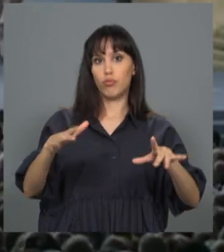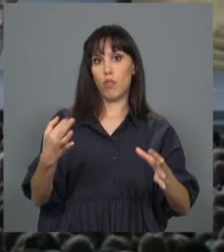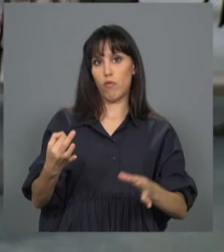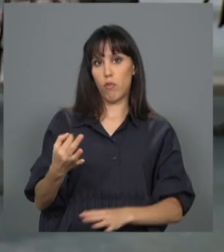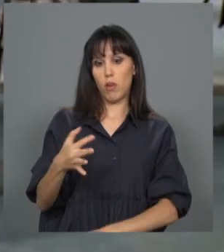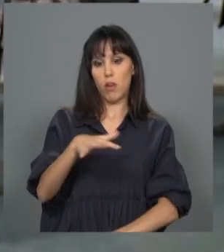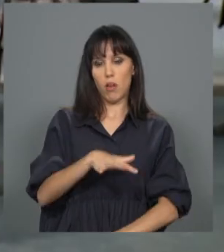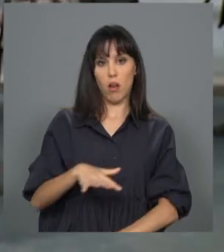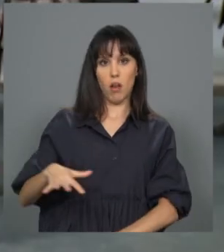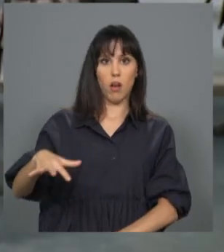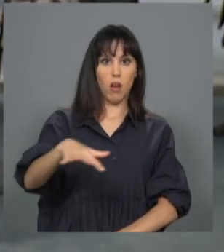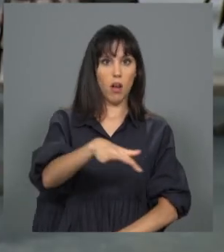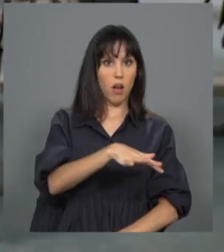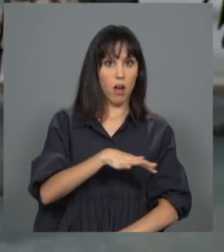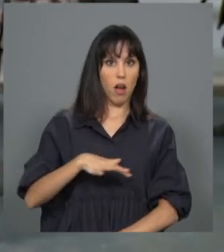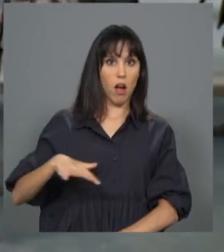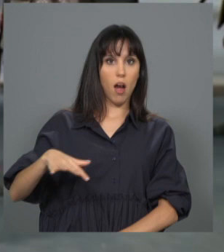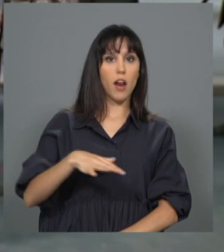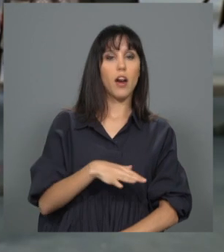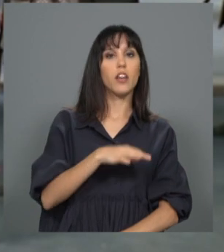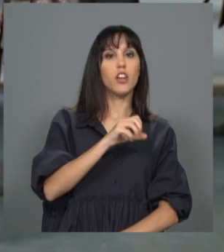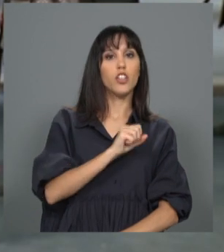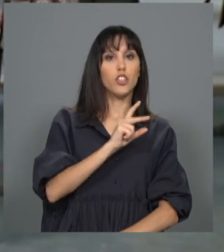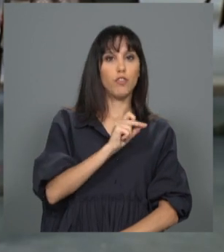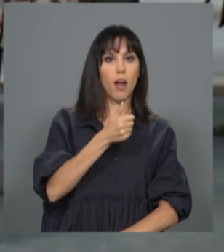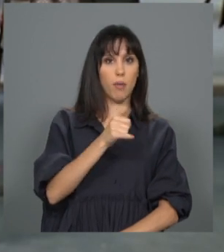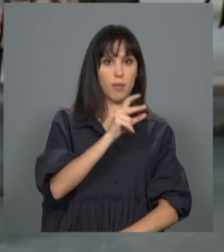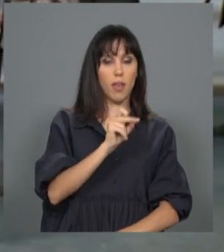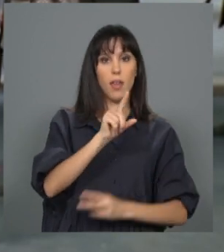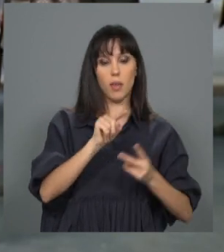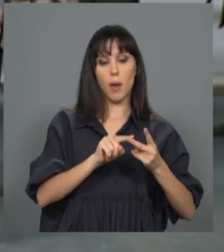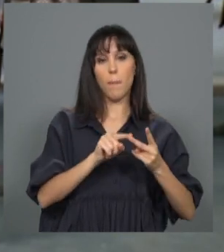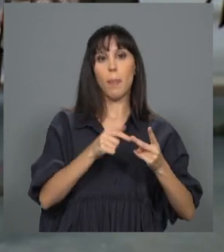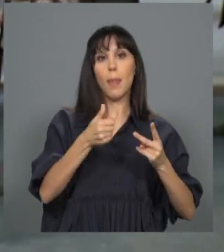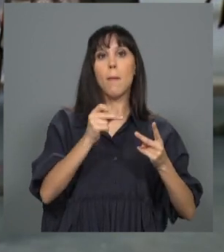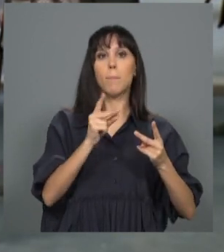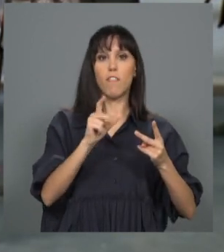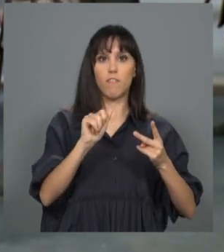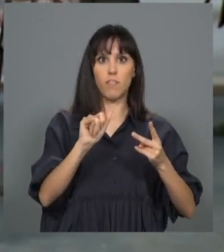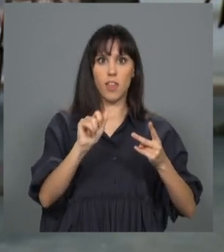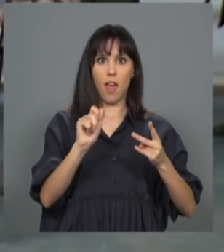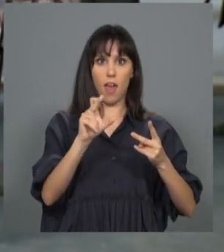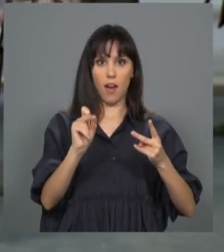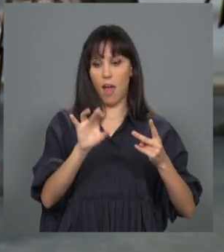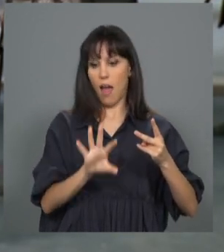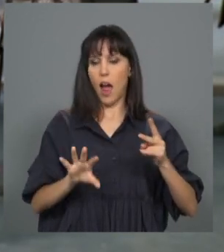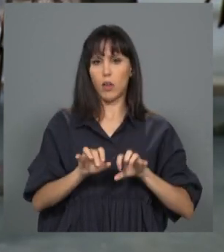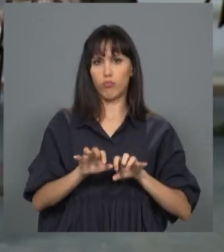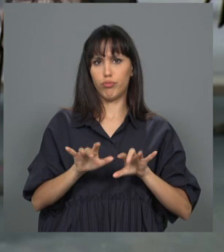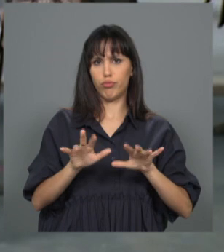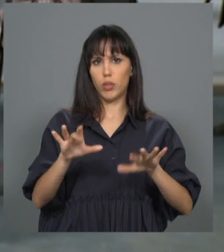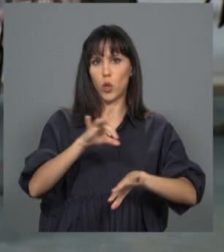pelas regiões da Schwábia e também da Baviera. E, a um dado